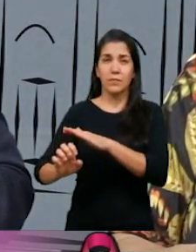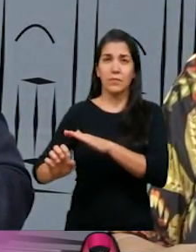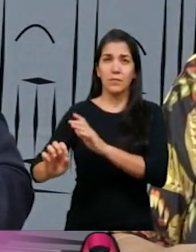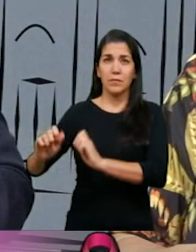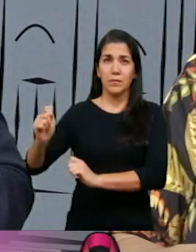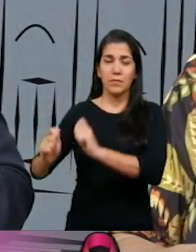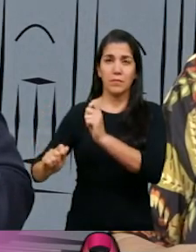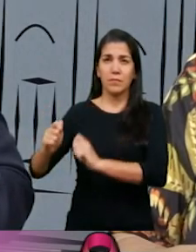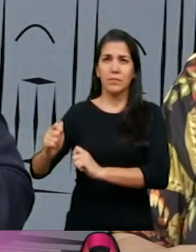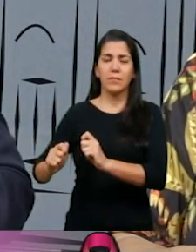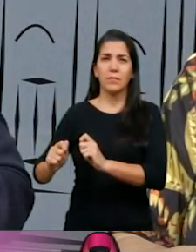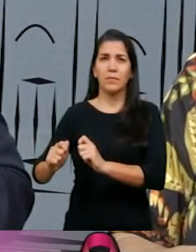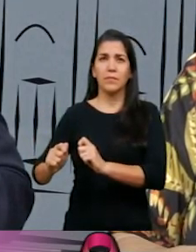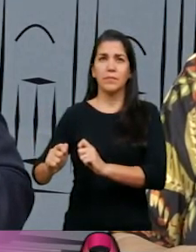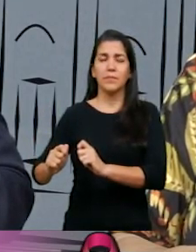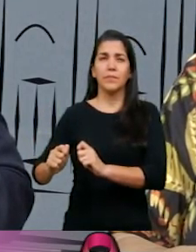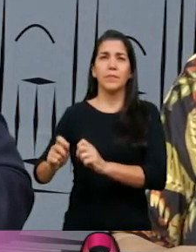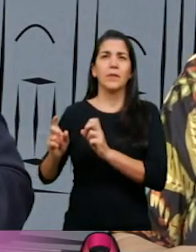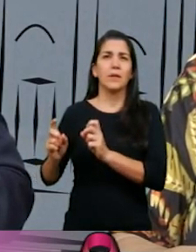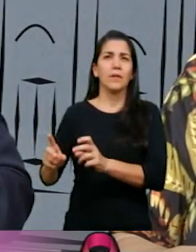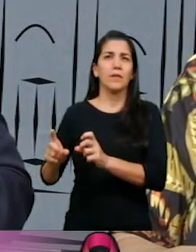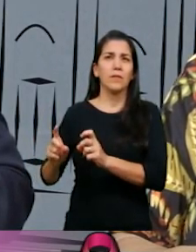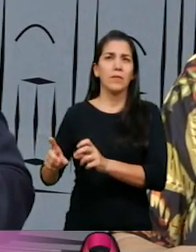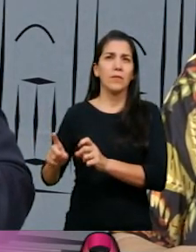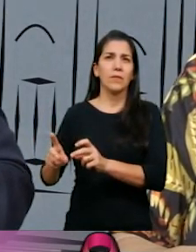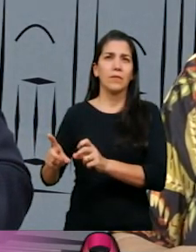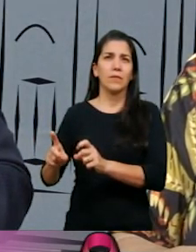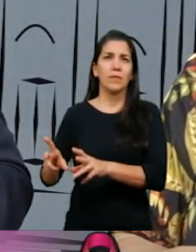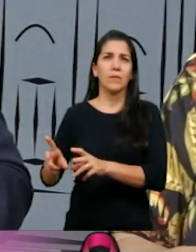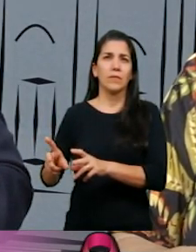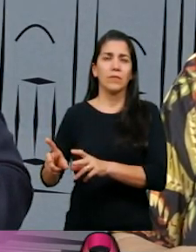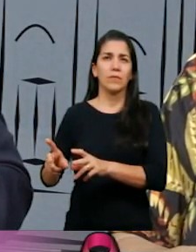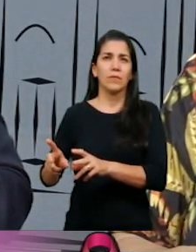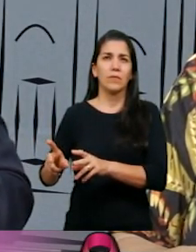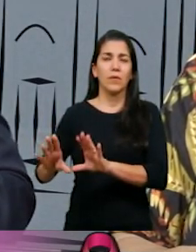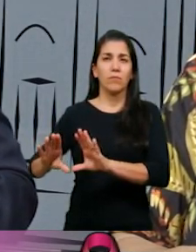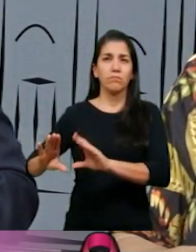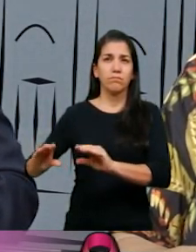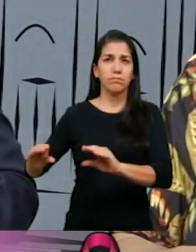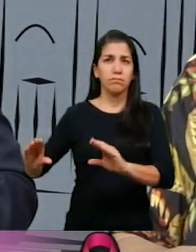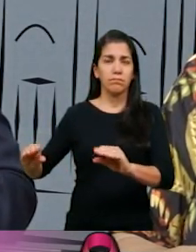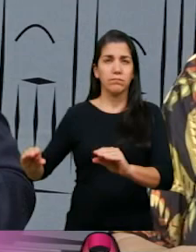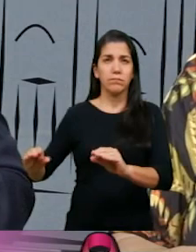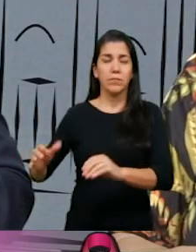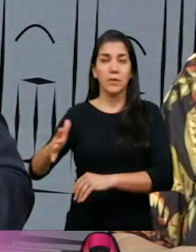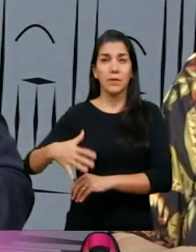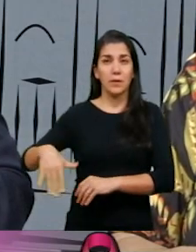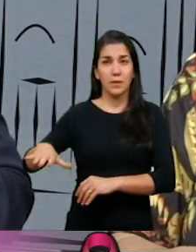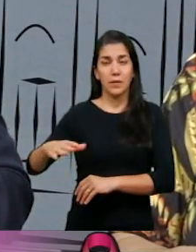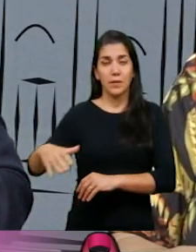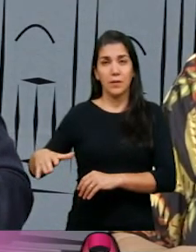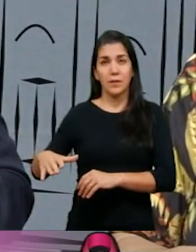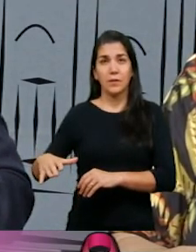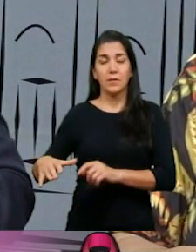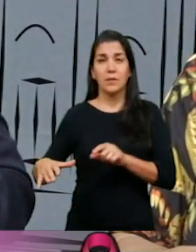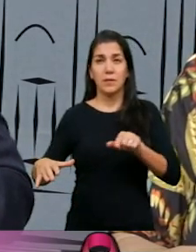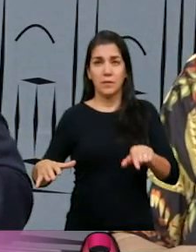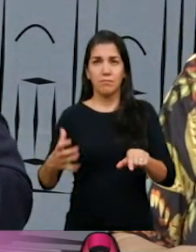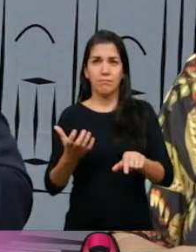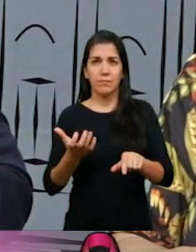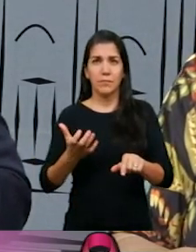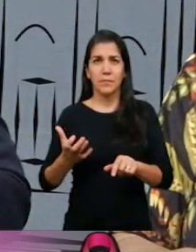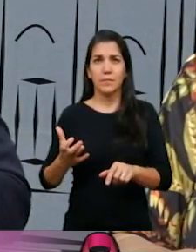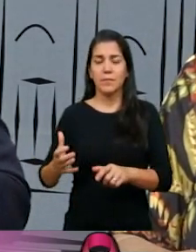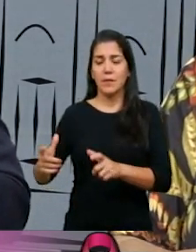para atuar no ramo de comércio varejista de artigos de colchoaria. A área pretendida é composta dos